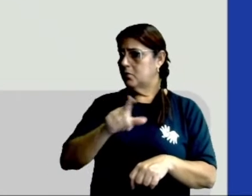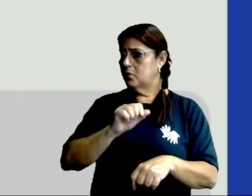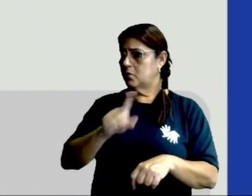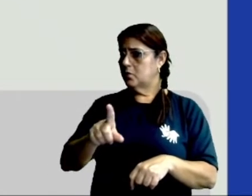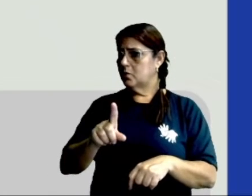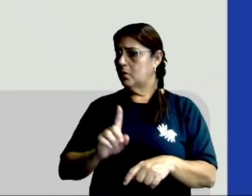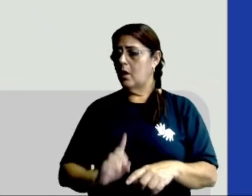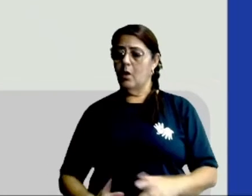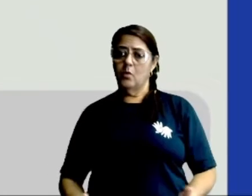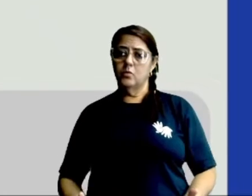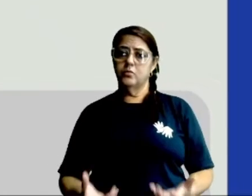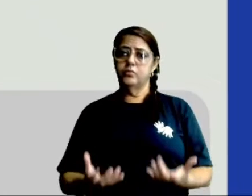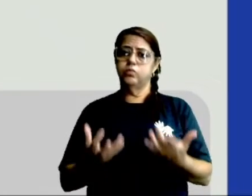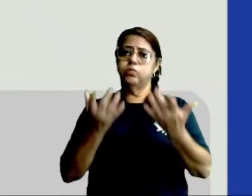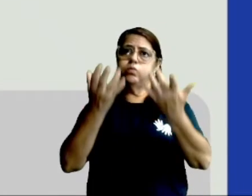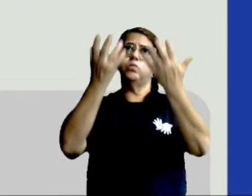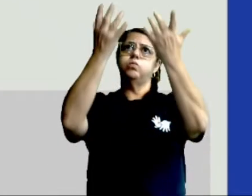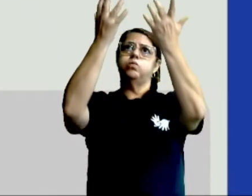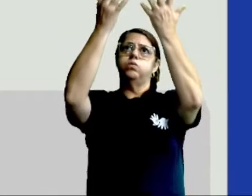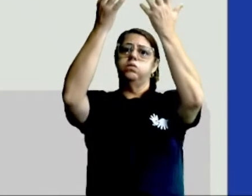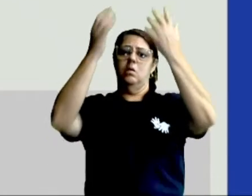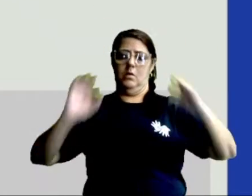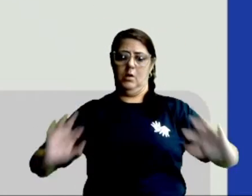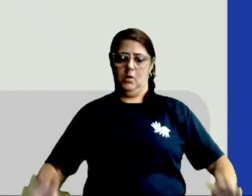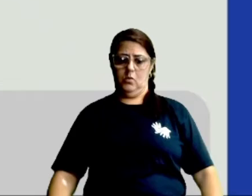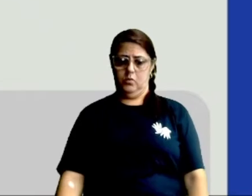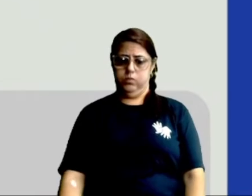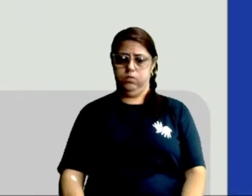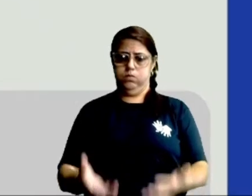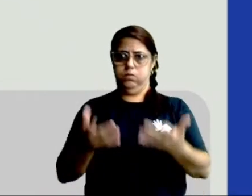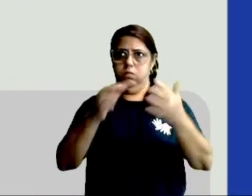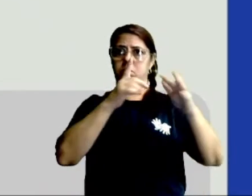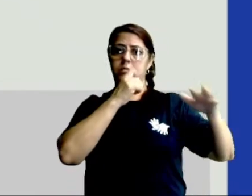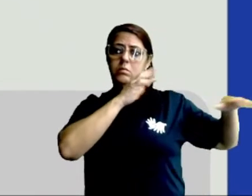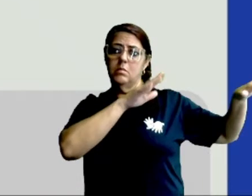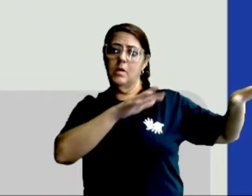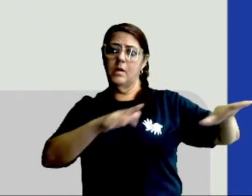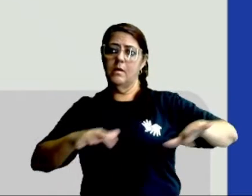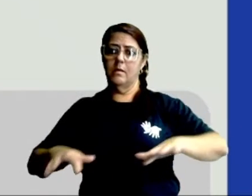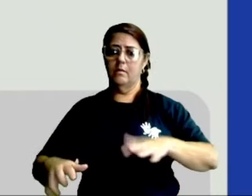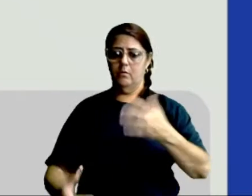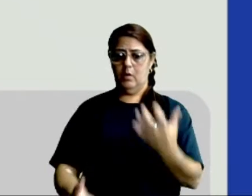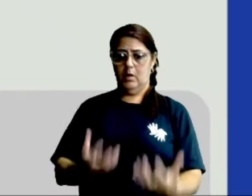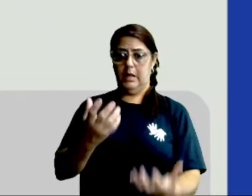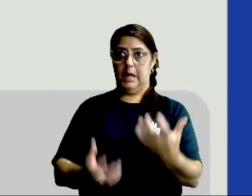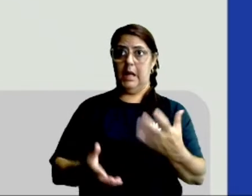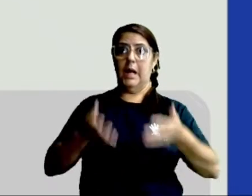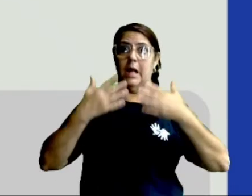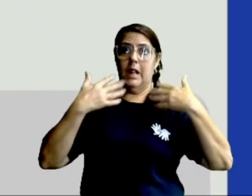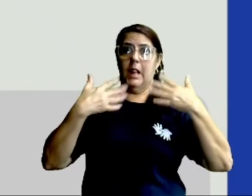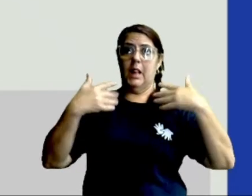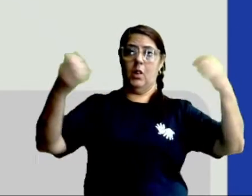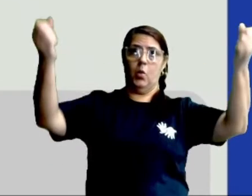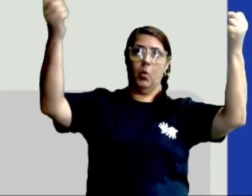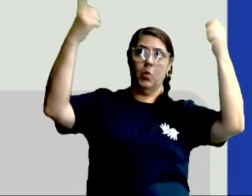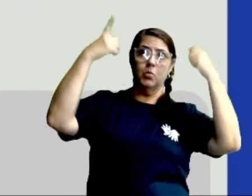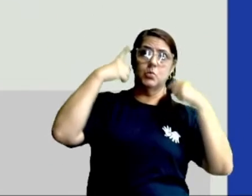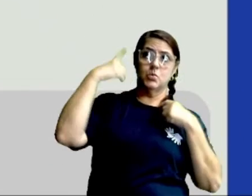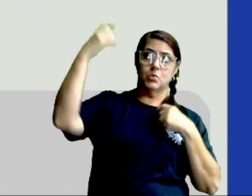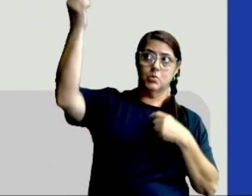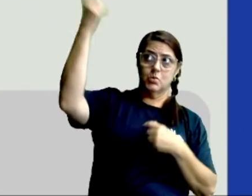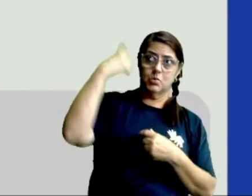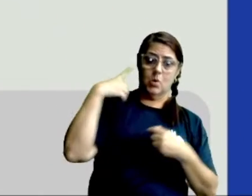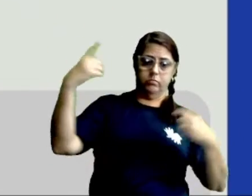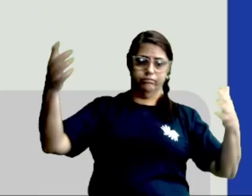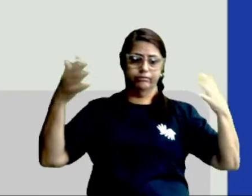mostra essa evaporação, né? Das águas do oceano por conta do aquecimento causado